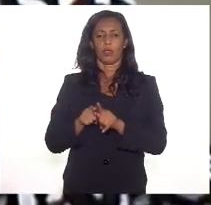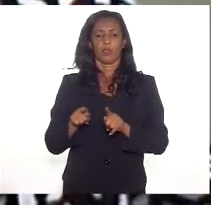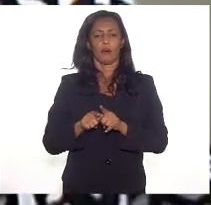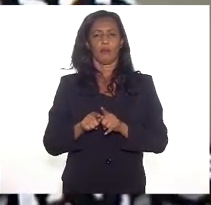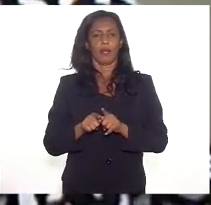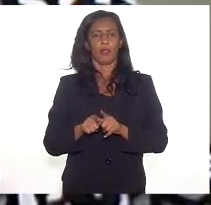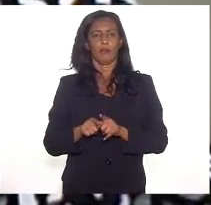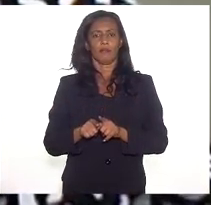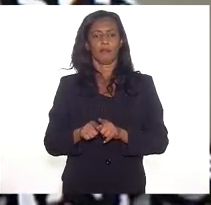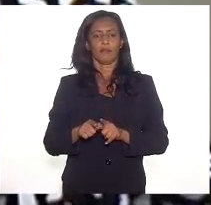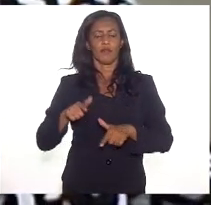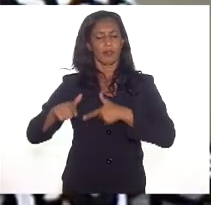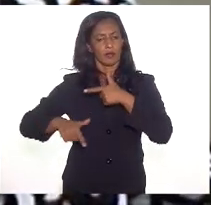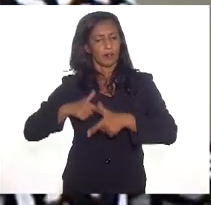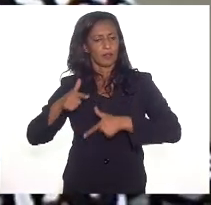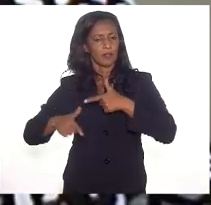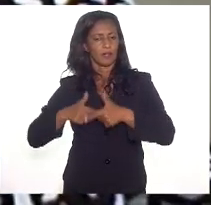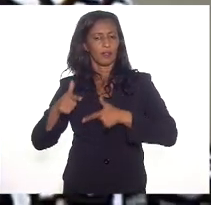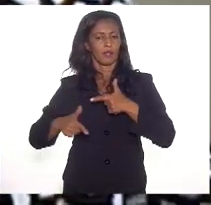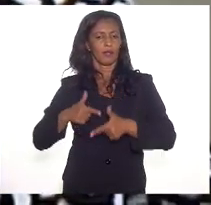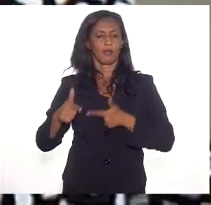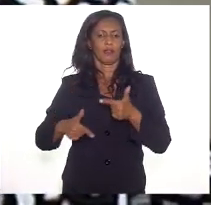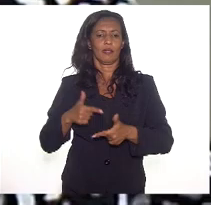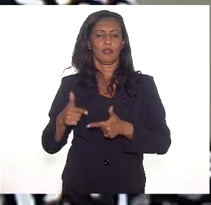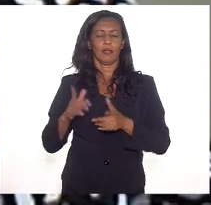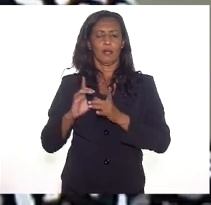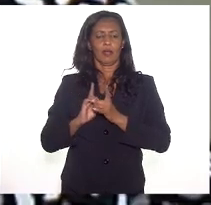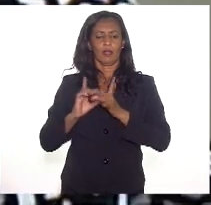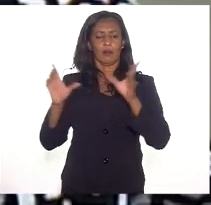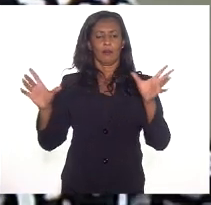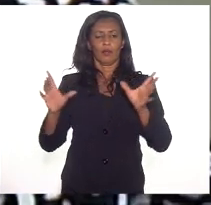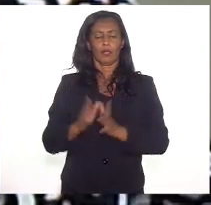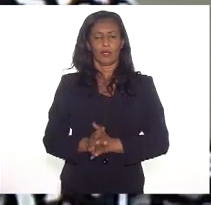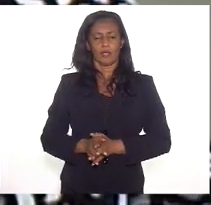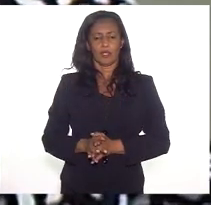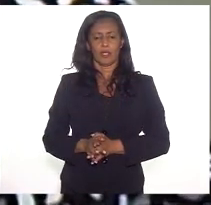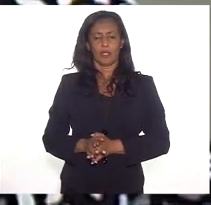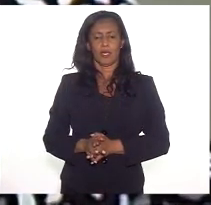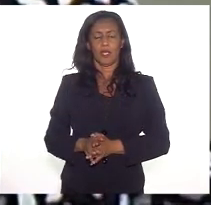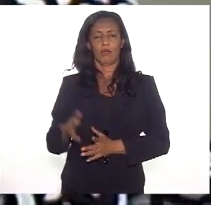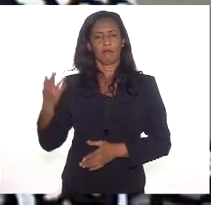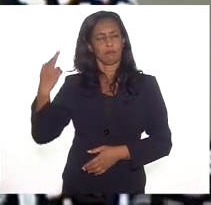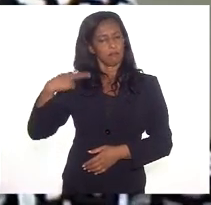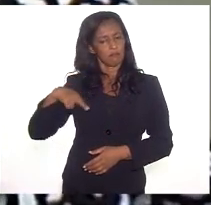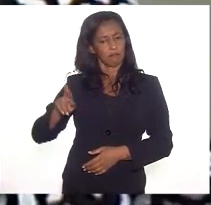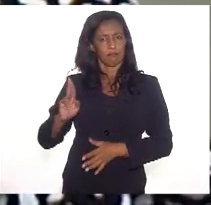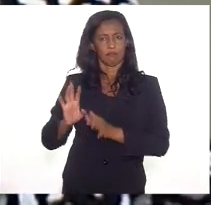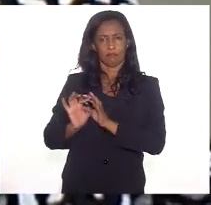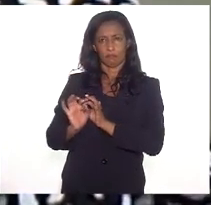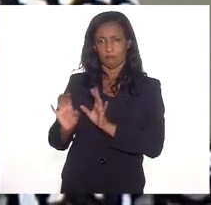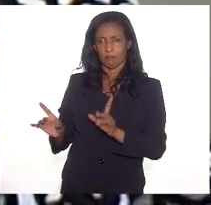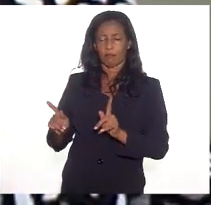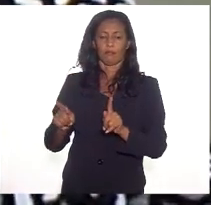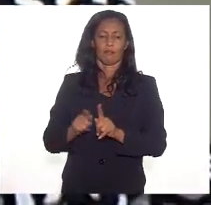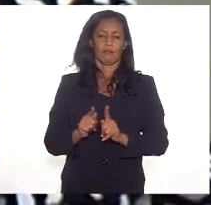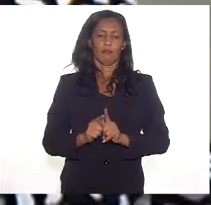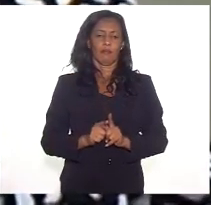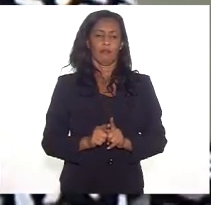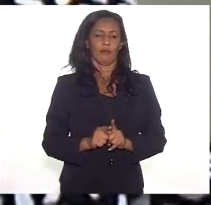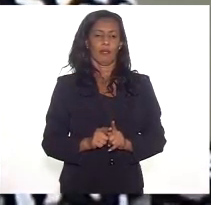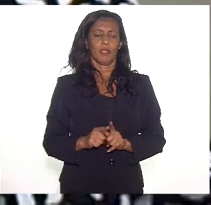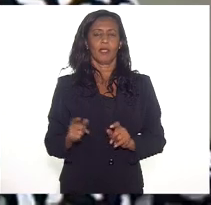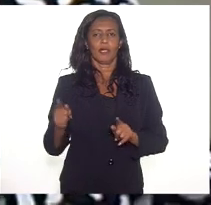dúvida nenhuma, vai trabalhar sobre o aspecto da democracia, da liberdade religiosa e, sem dúvida nenhuma, na